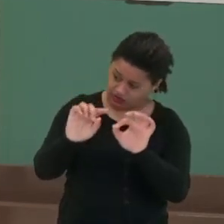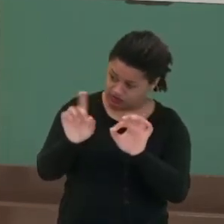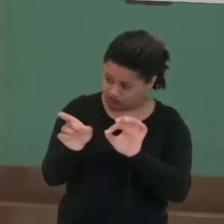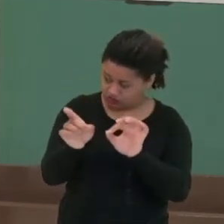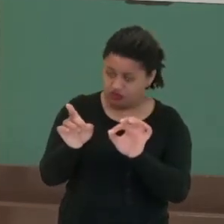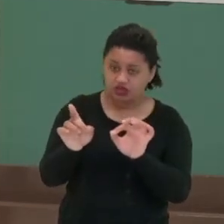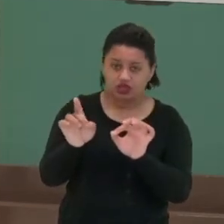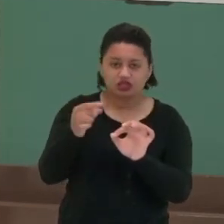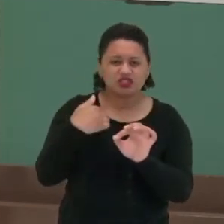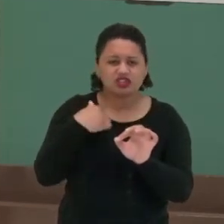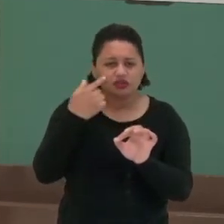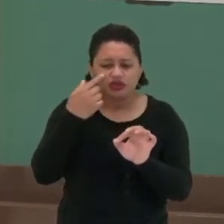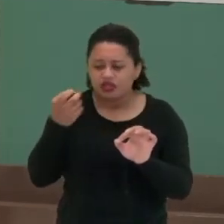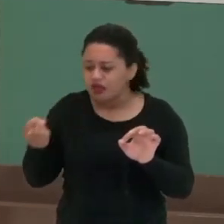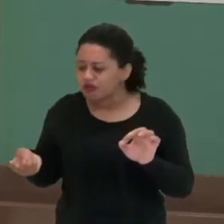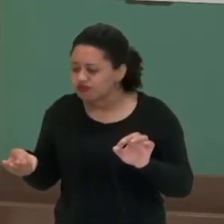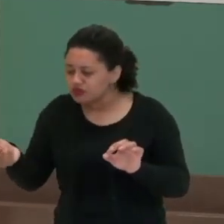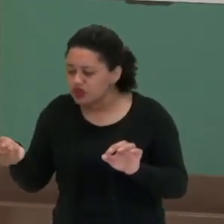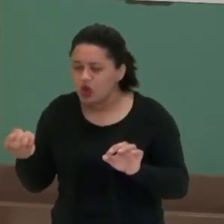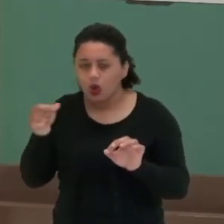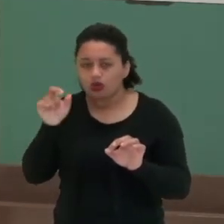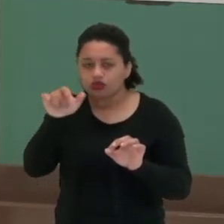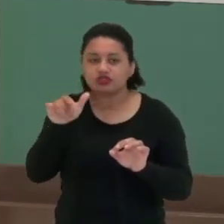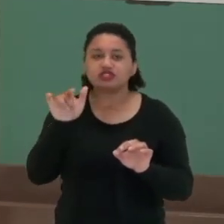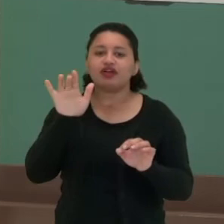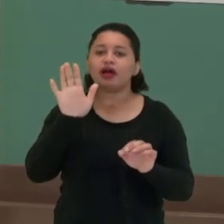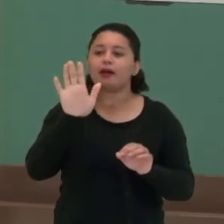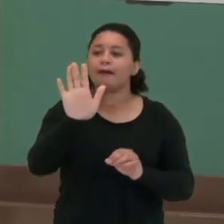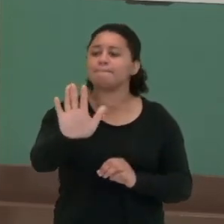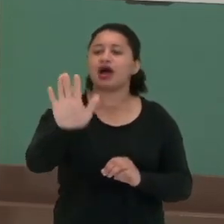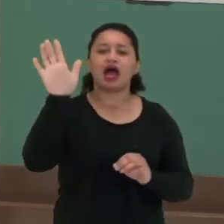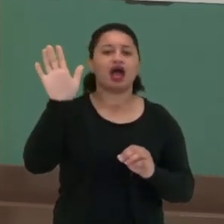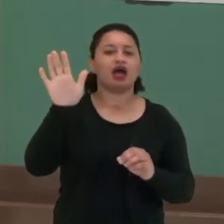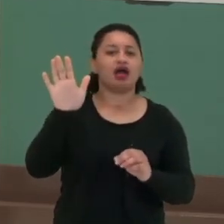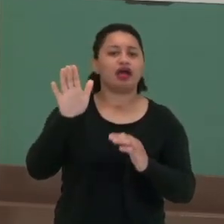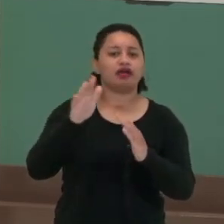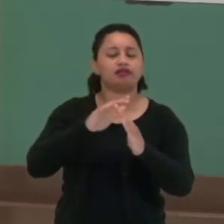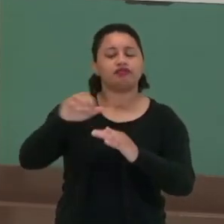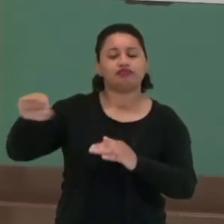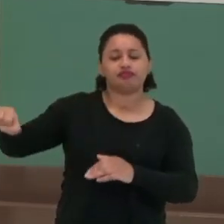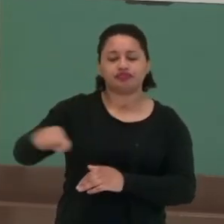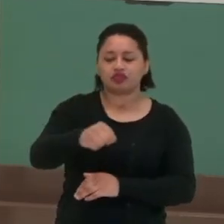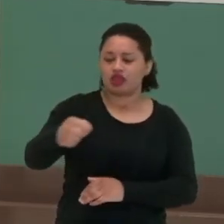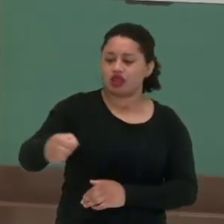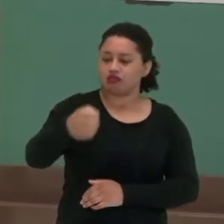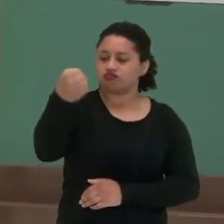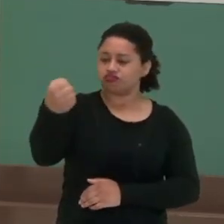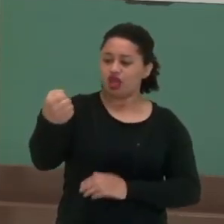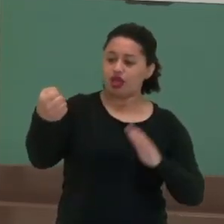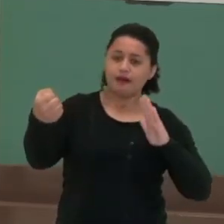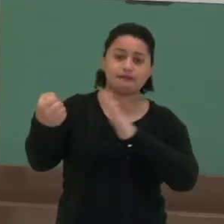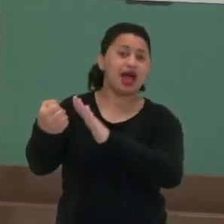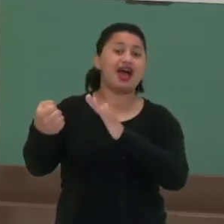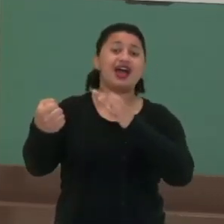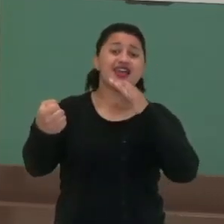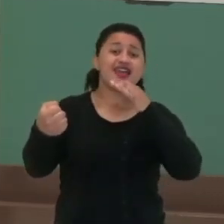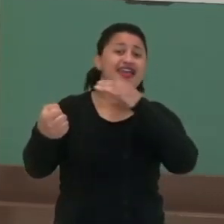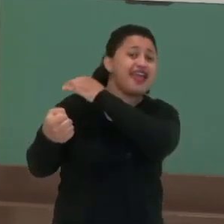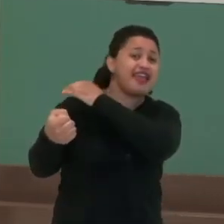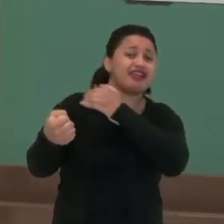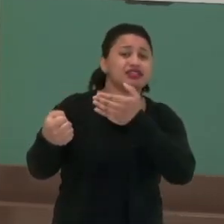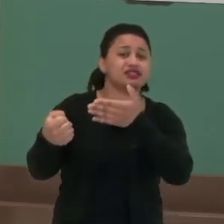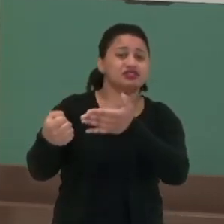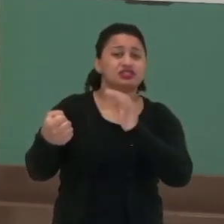ou ligado na tomada, você foi o quê? Colocou o dedo no ferro. Estava quente. Então,